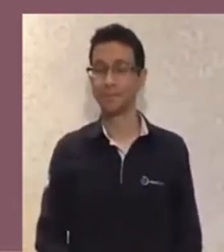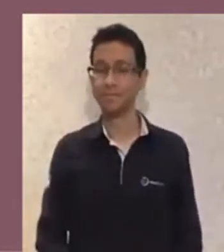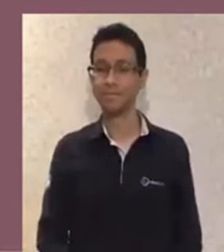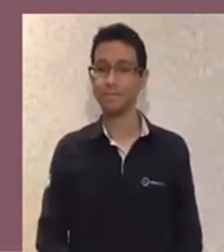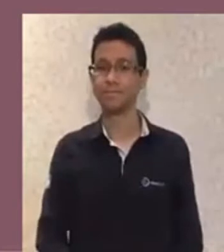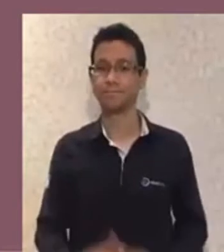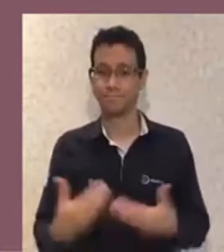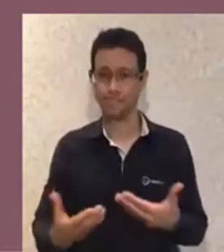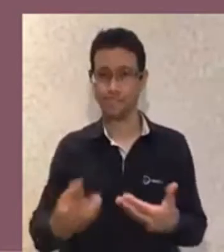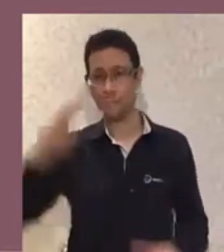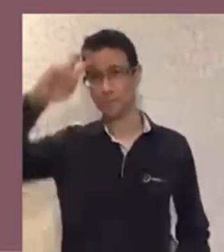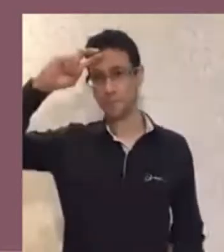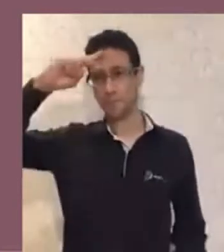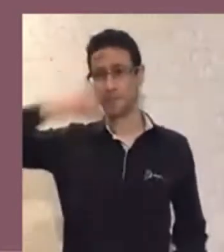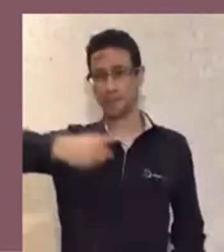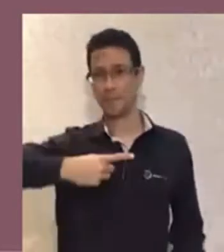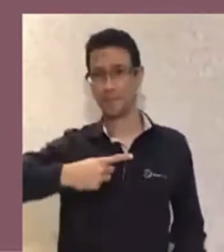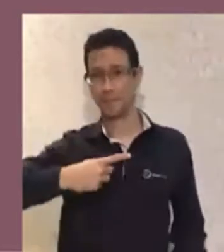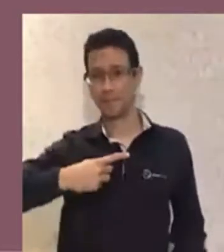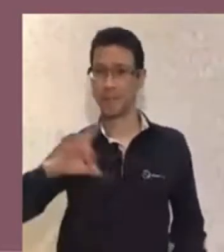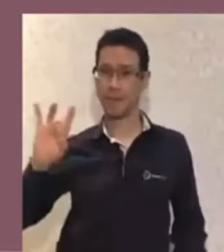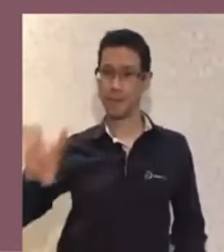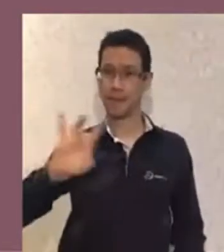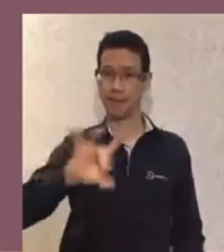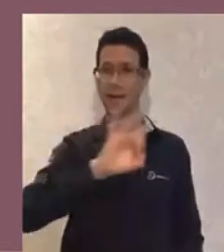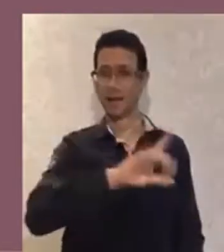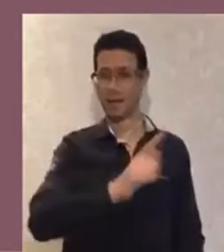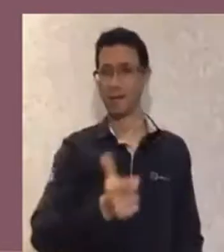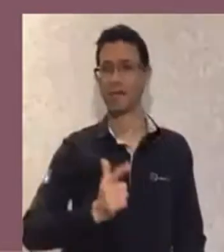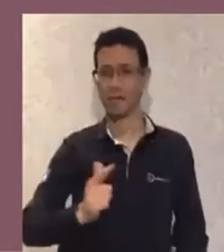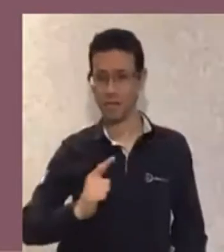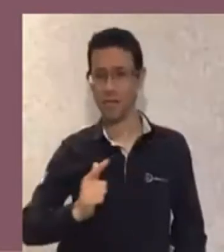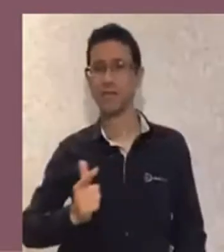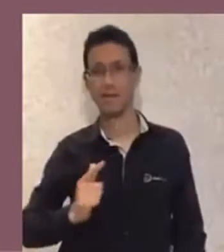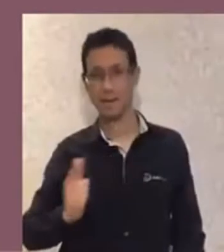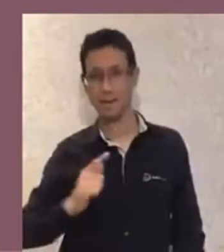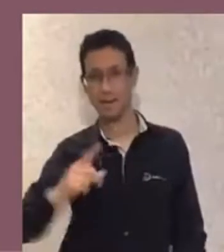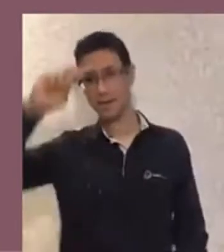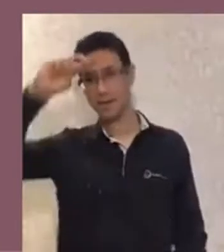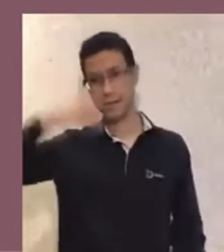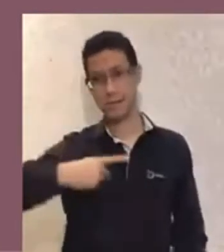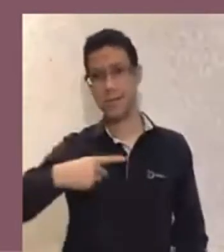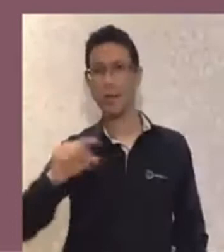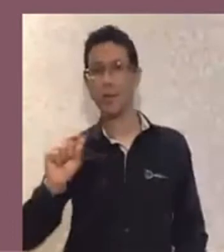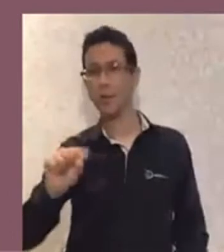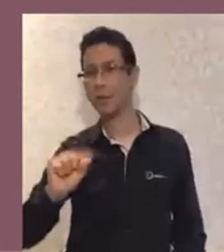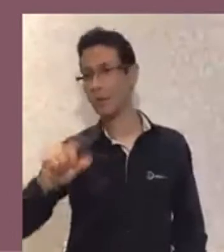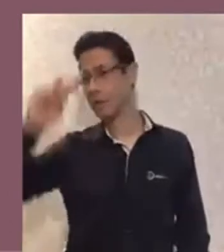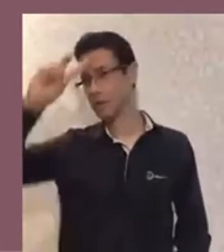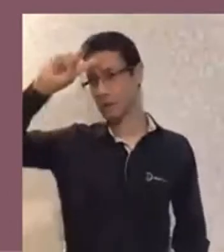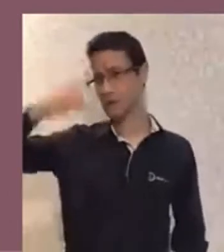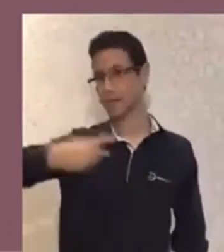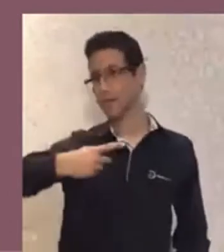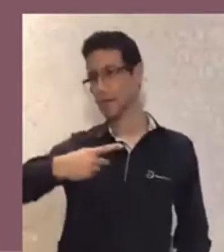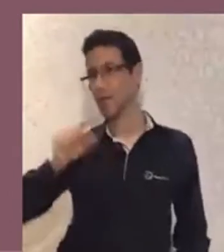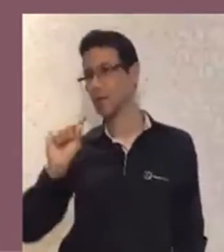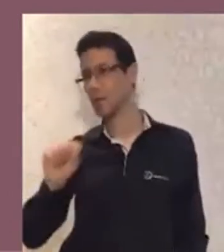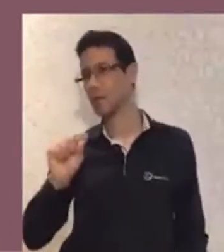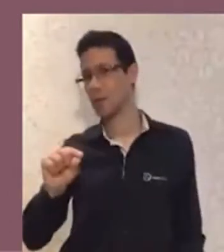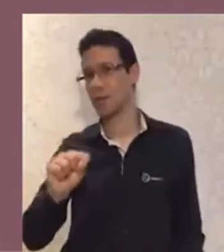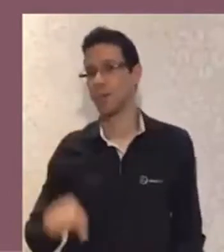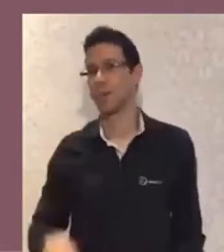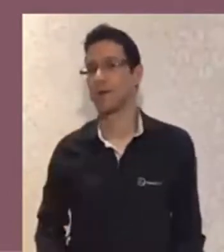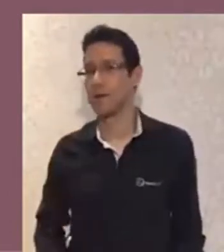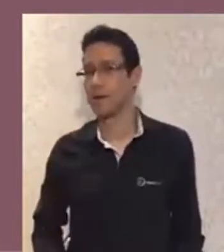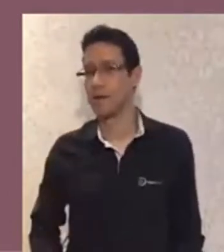autonomia, que cada um tem autonomia. Quando eu digo autonomia, eu não estou dizendo unicamente me referindo a uma